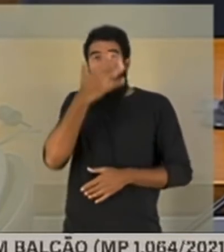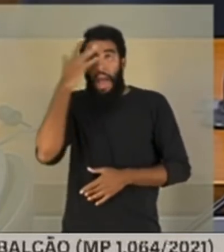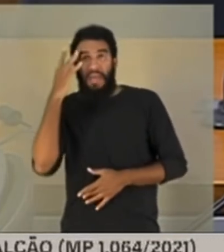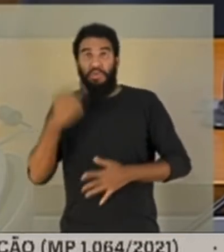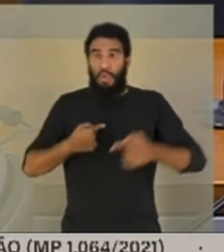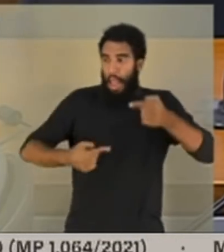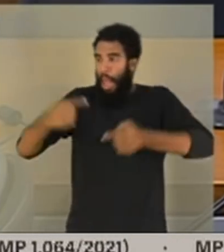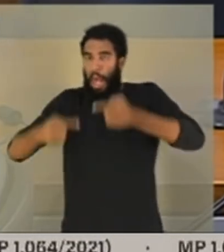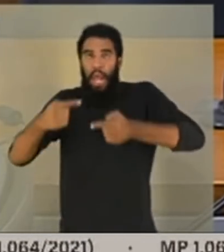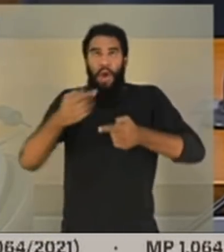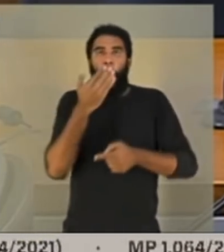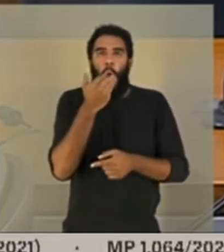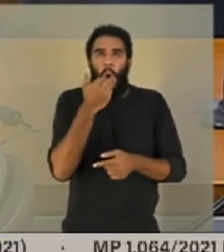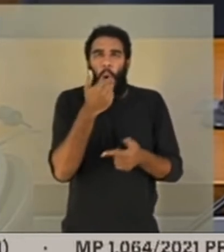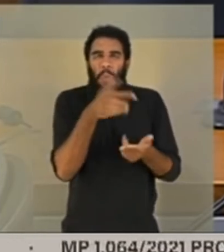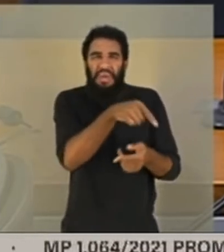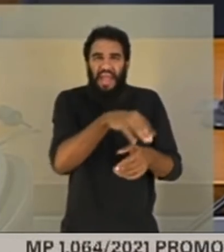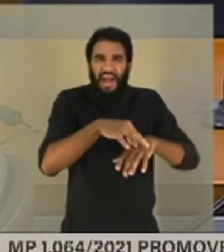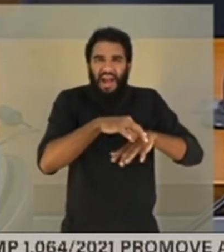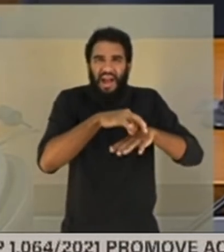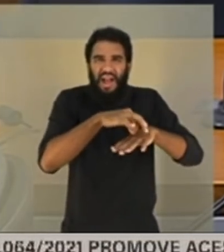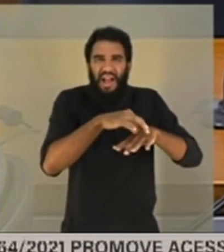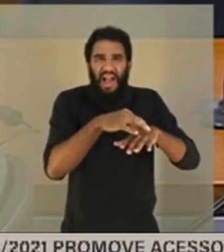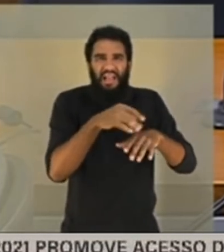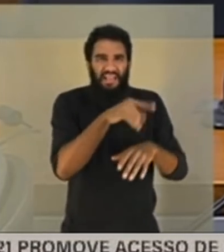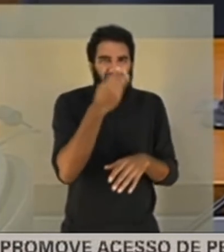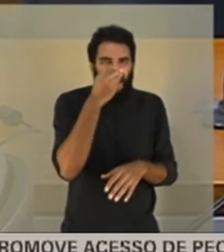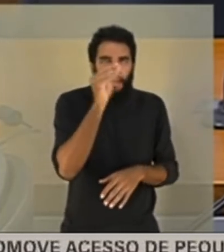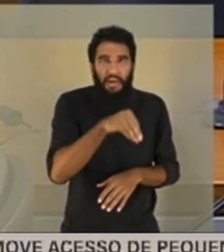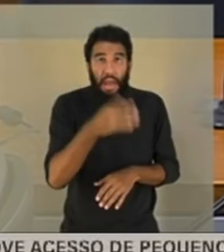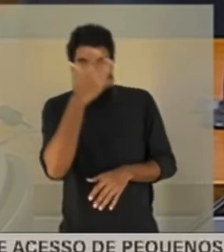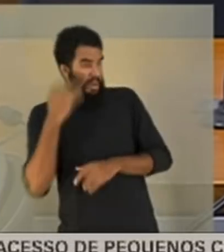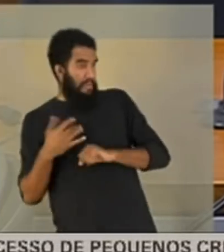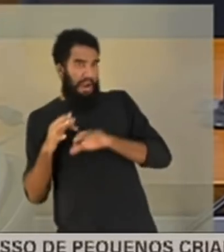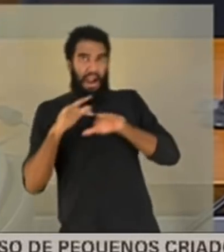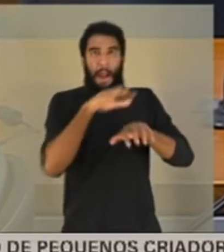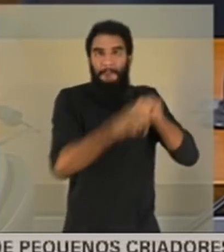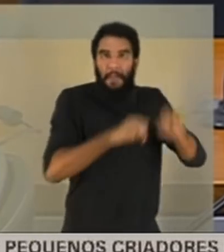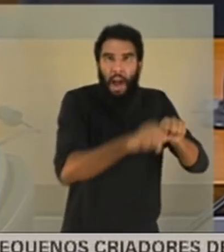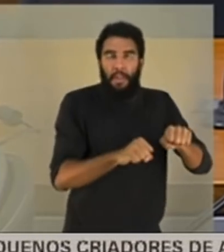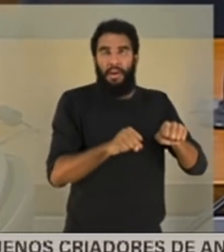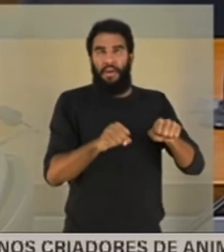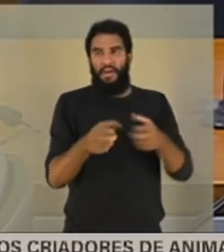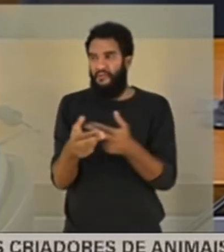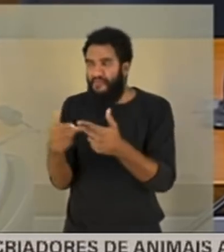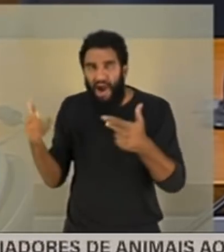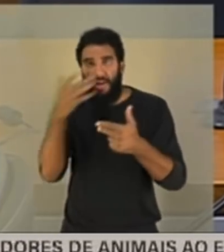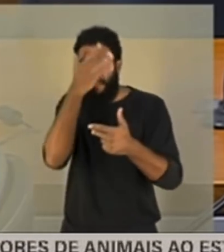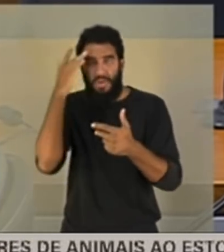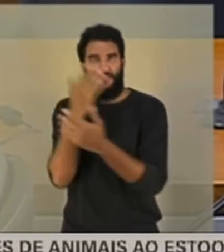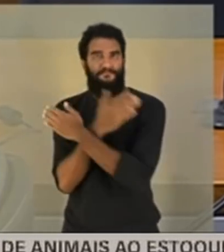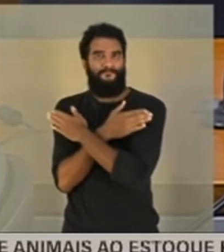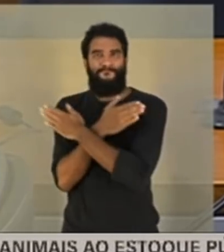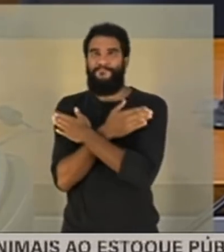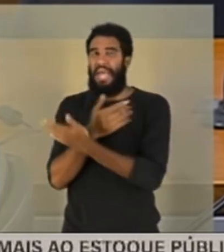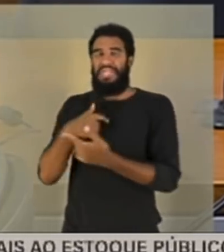de carne de açougue para ter do que se alimentar. Vimos milhões de desempregados sem perspectiva de voltar ao mercado